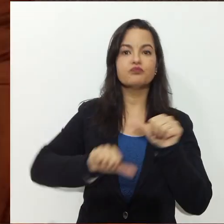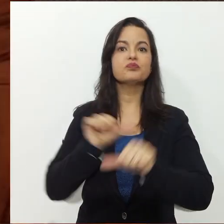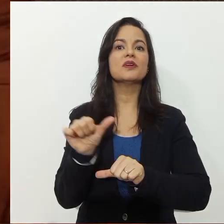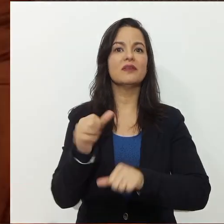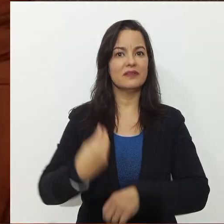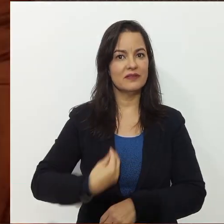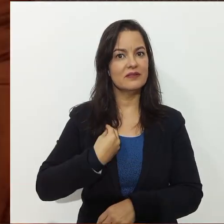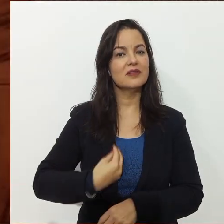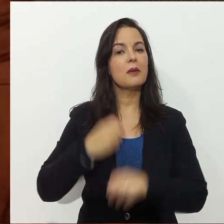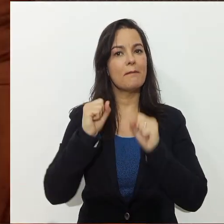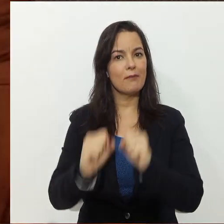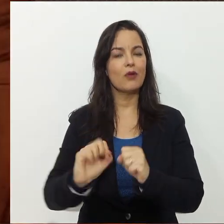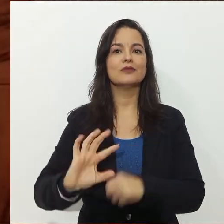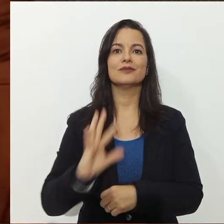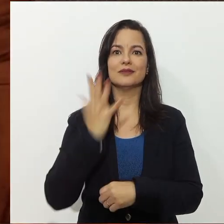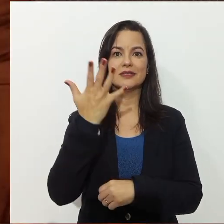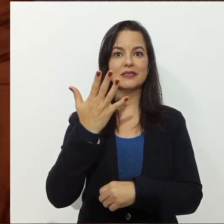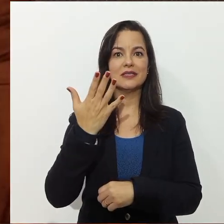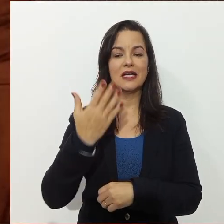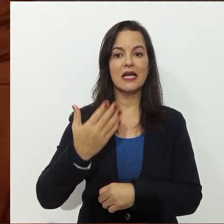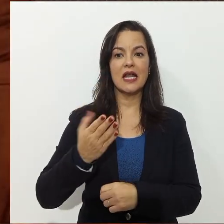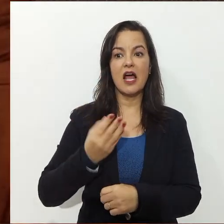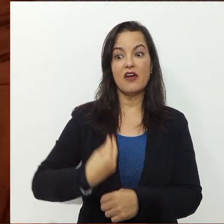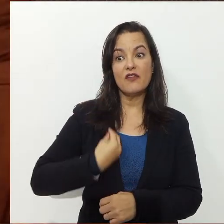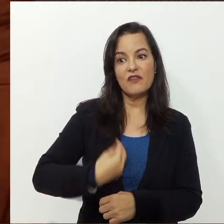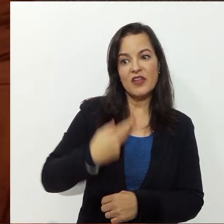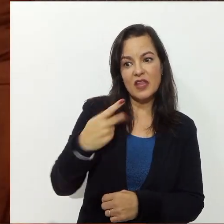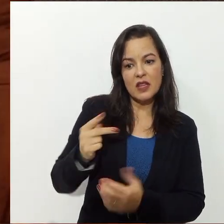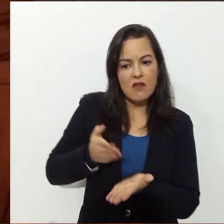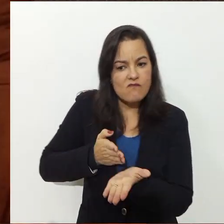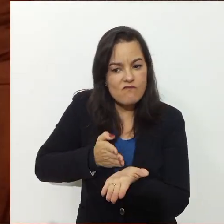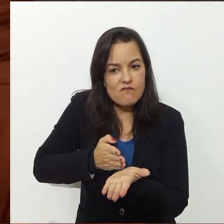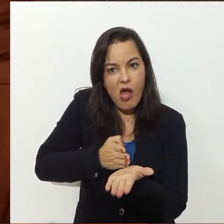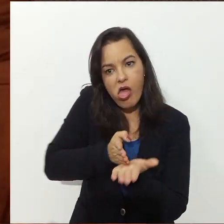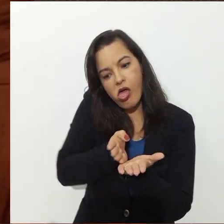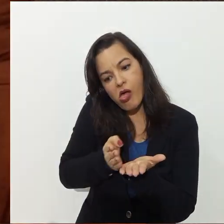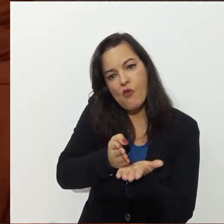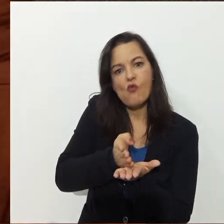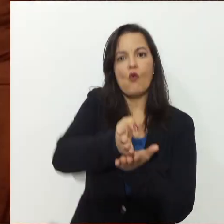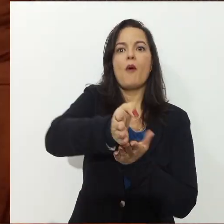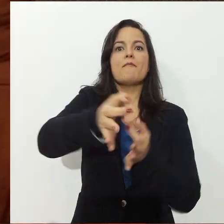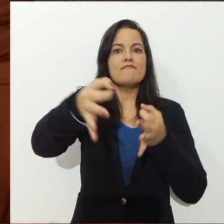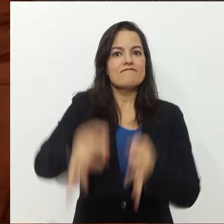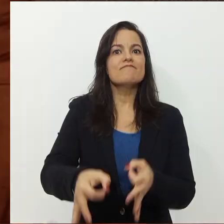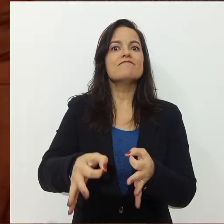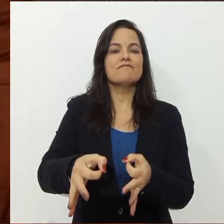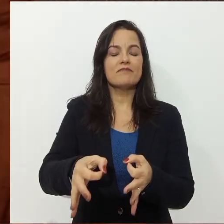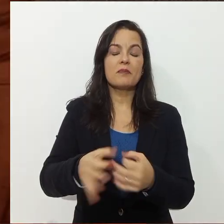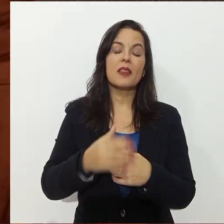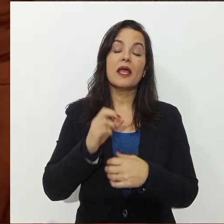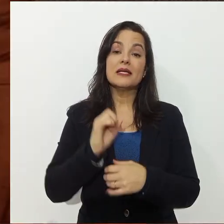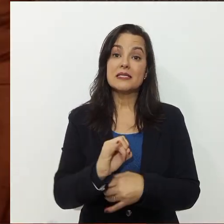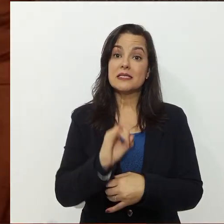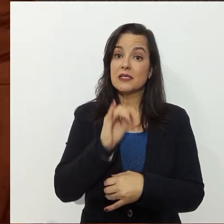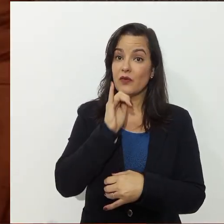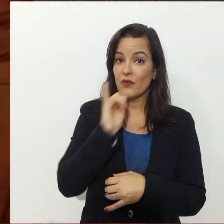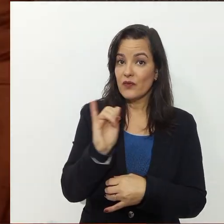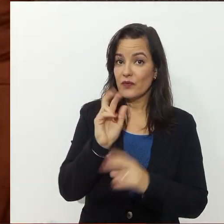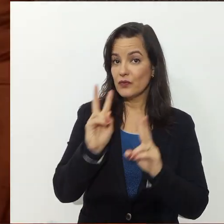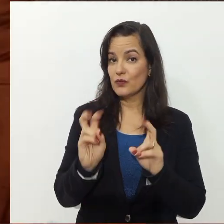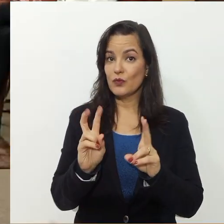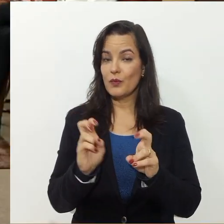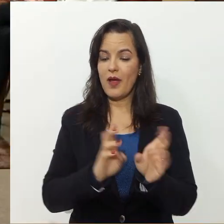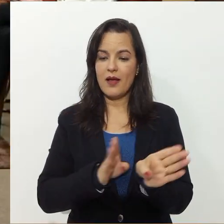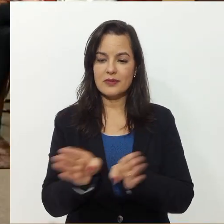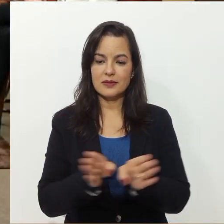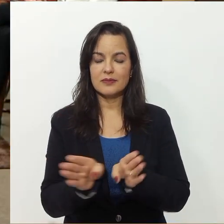pode mudar os rumos de toda e qualquer pessoa. E quando a gente fala sobre o acesso, a gente já vê no nosso Brasil a